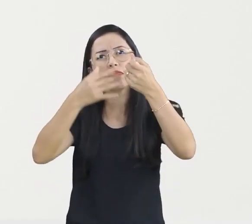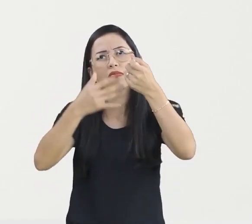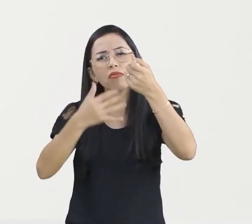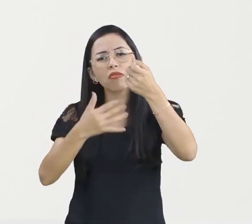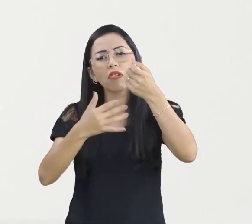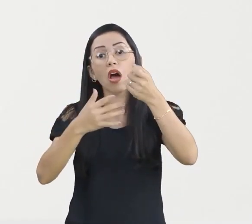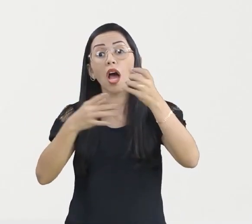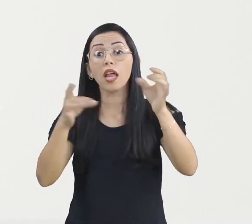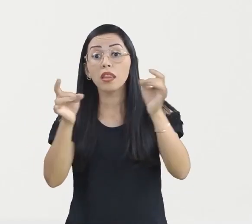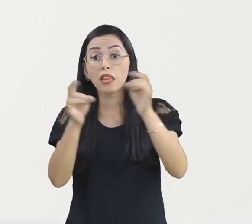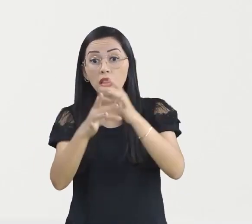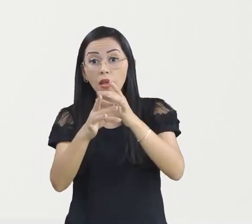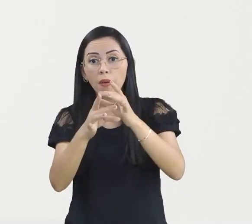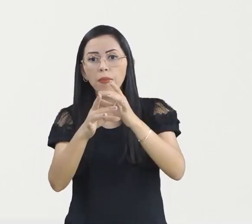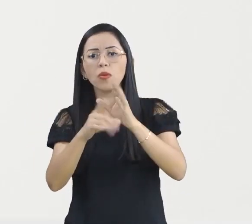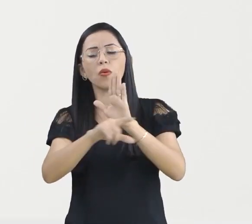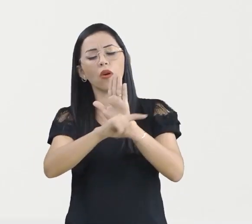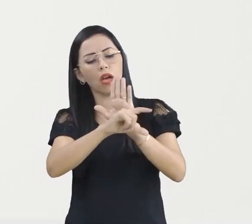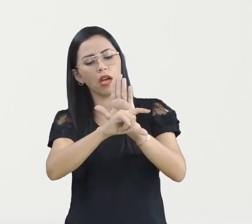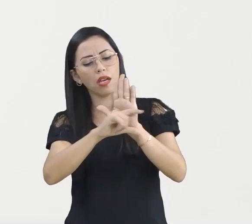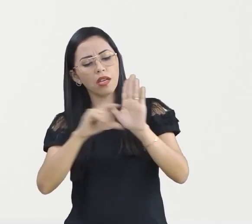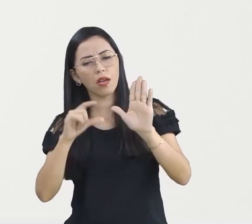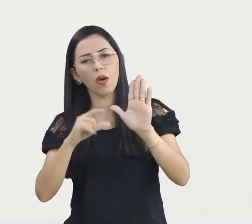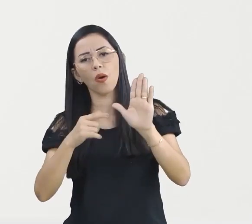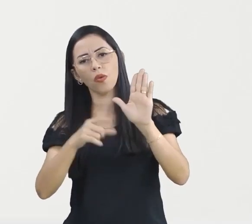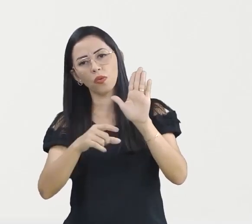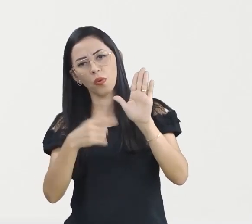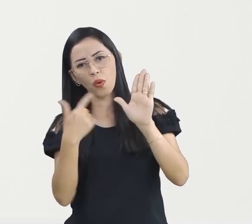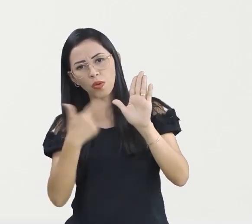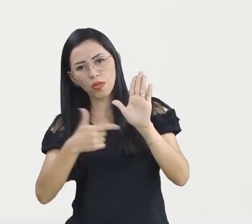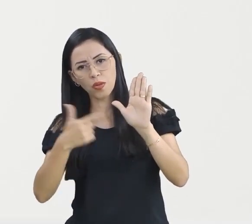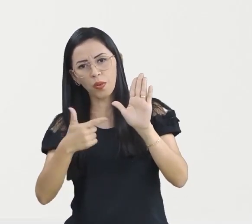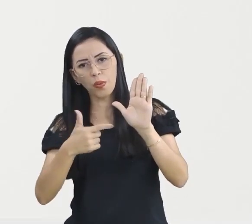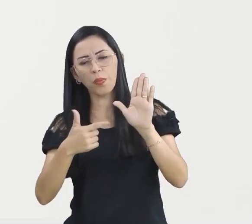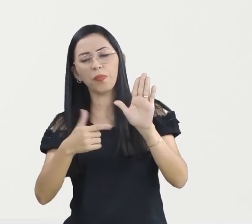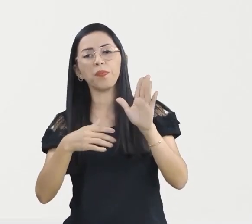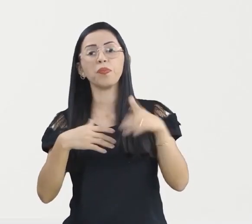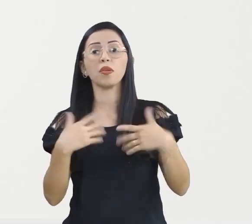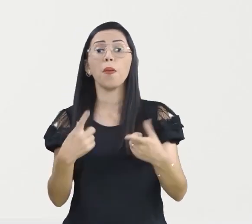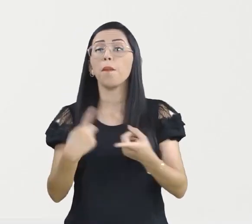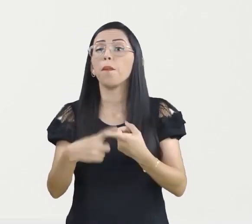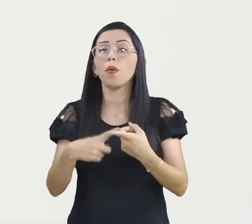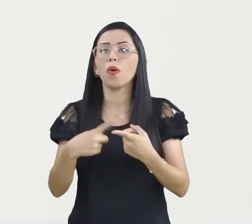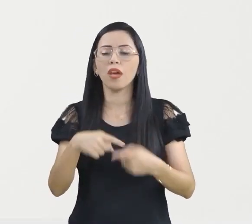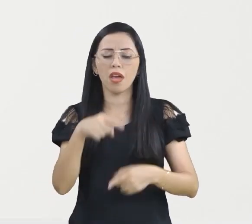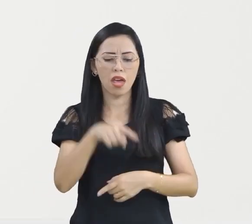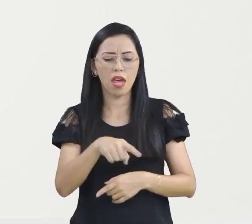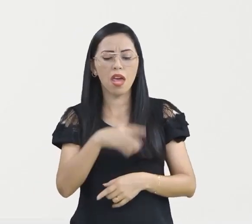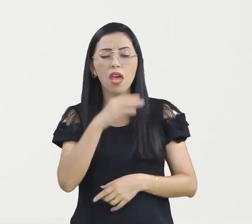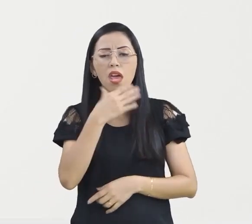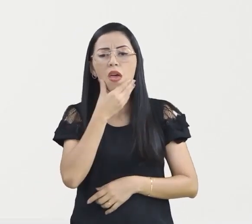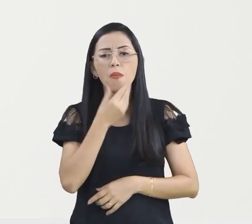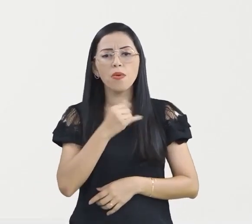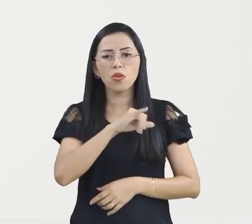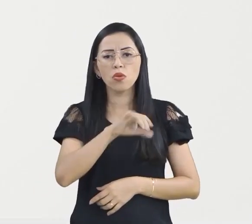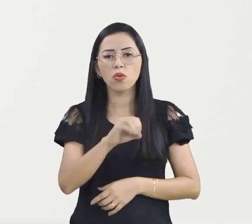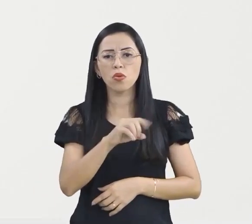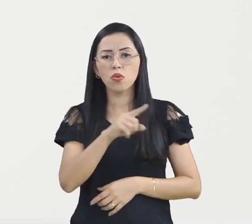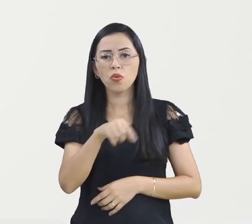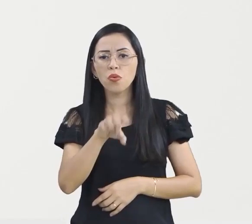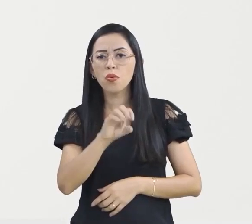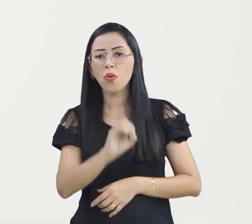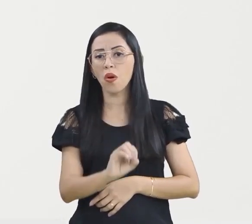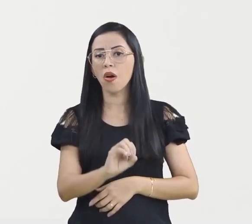ó? Conta um pouco mais do que da situação que passou no primeiro parágrafo. Agora vamos para